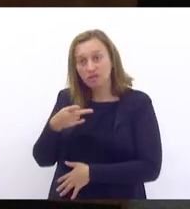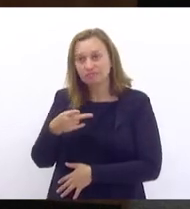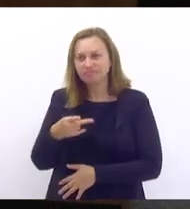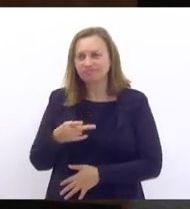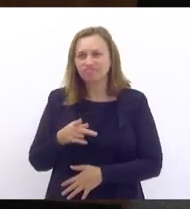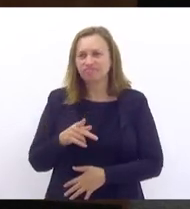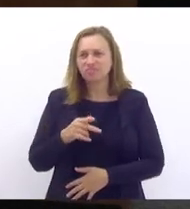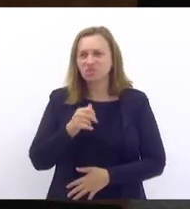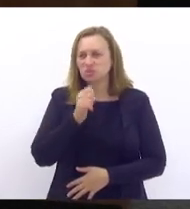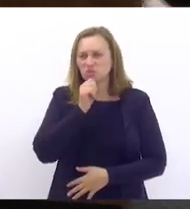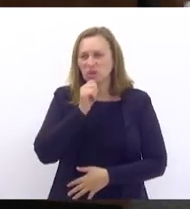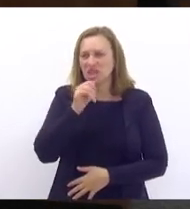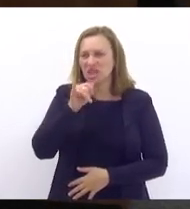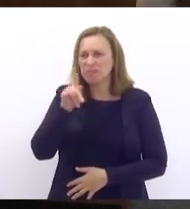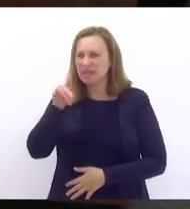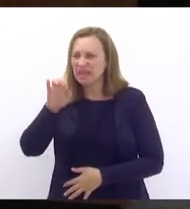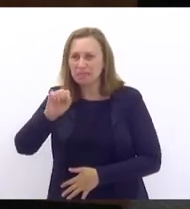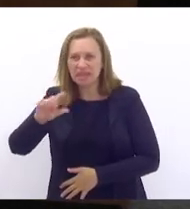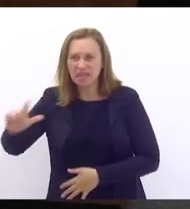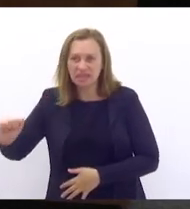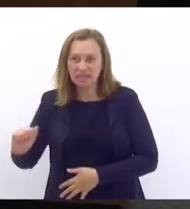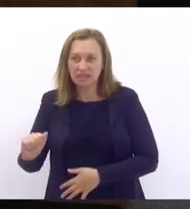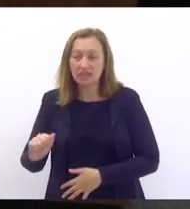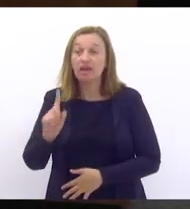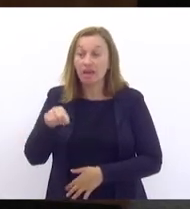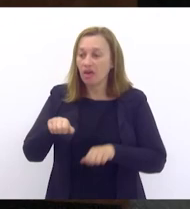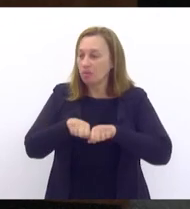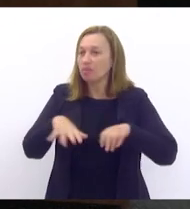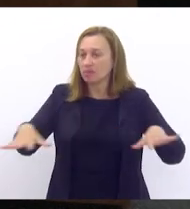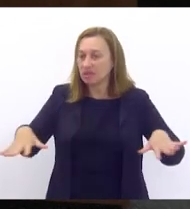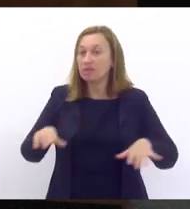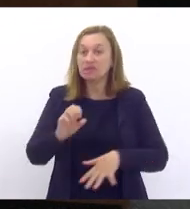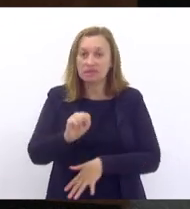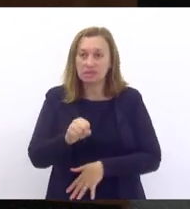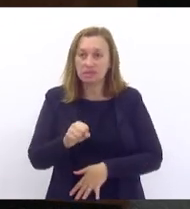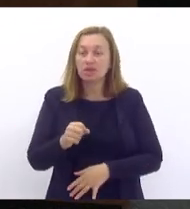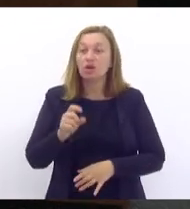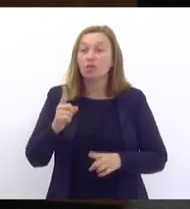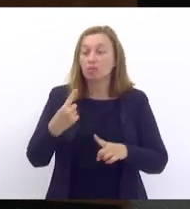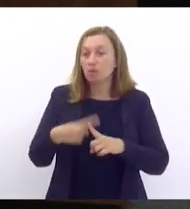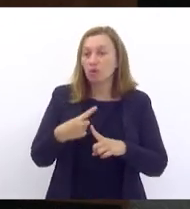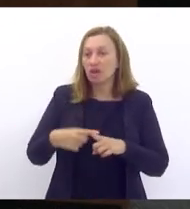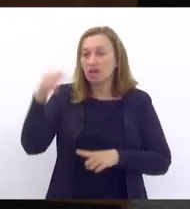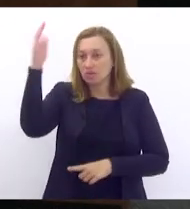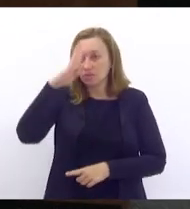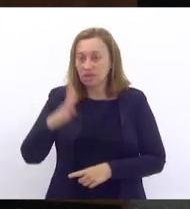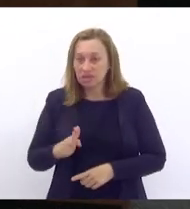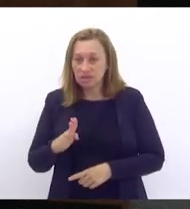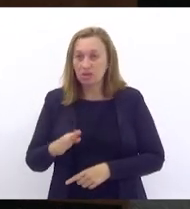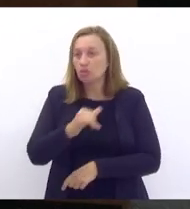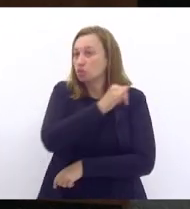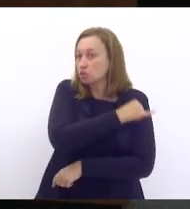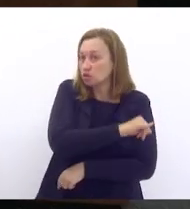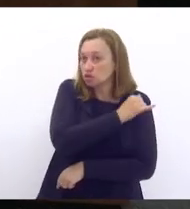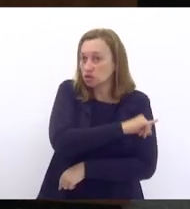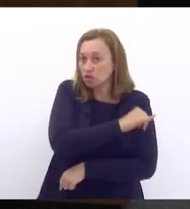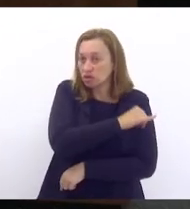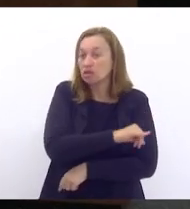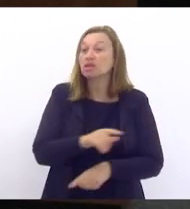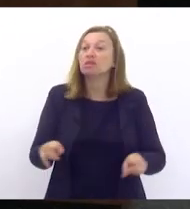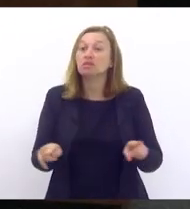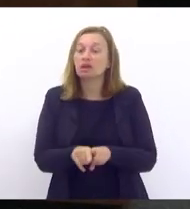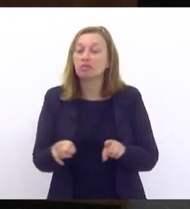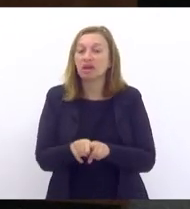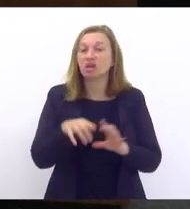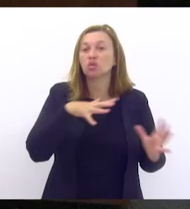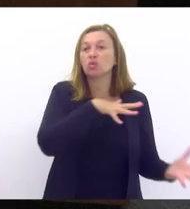não é nem uma epidemia, é uma pandemia, porque está no Brasil, está no Rio de Janeiro, mas está